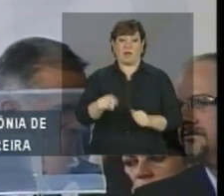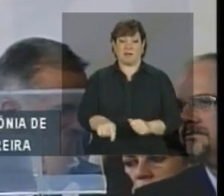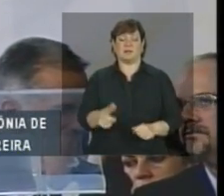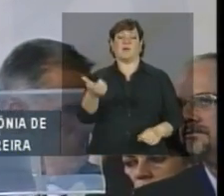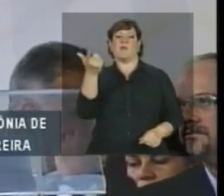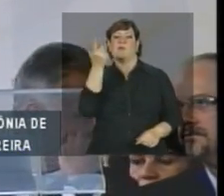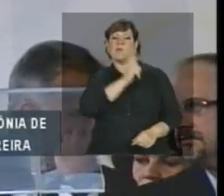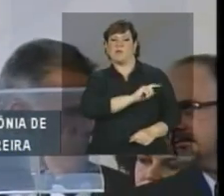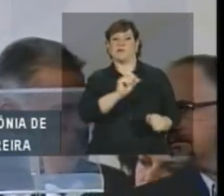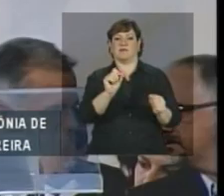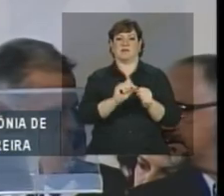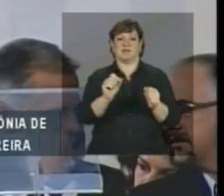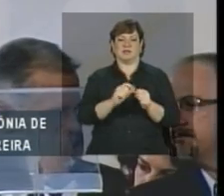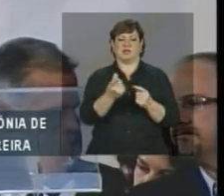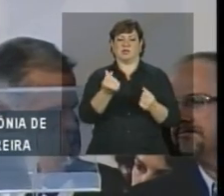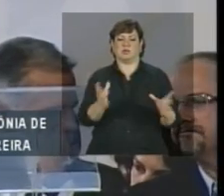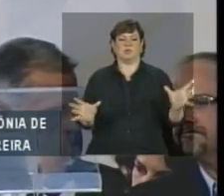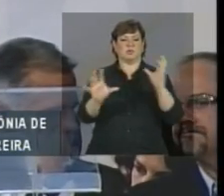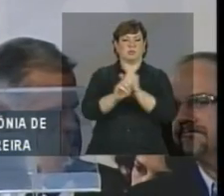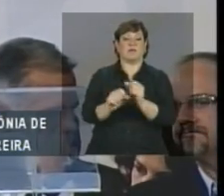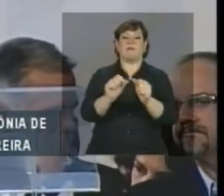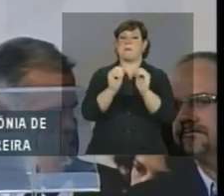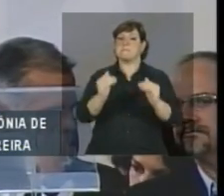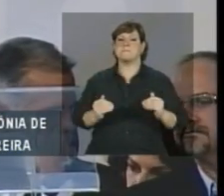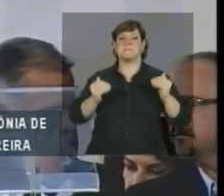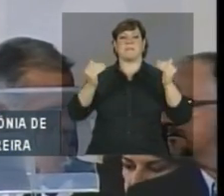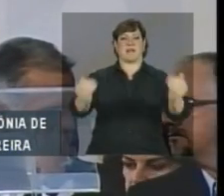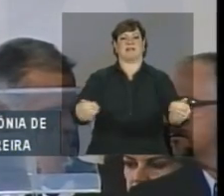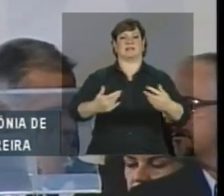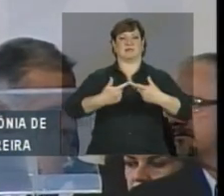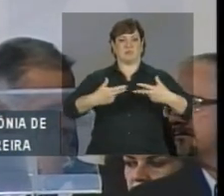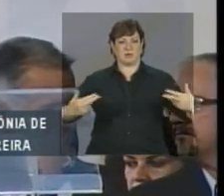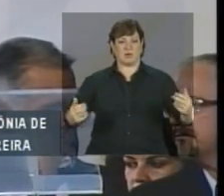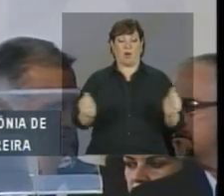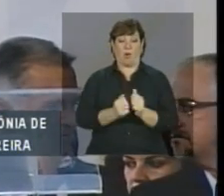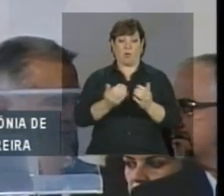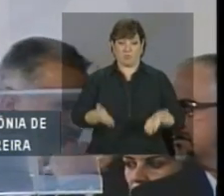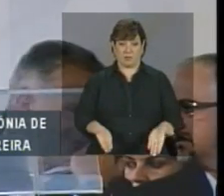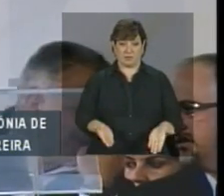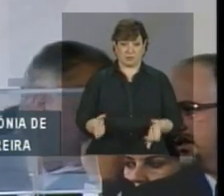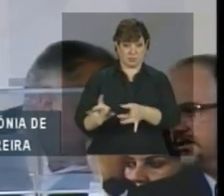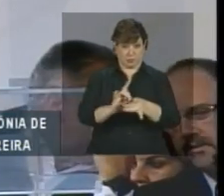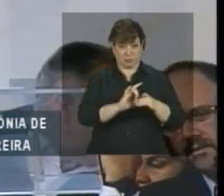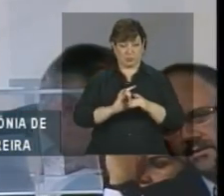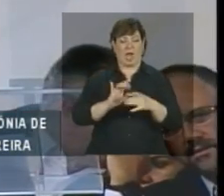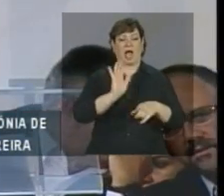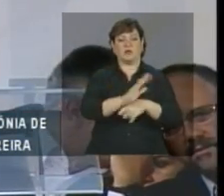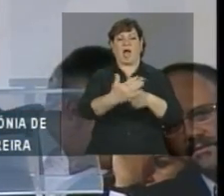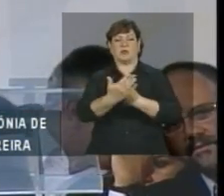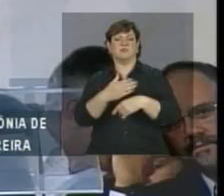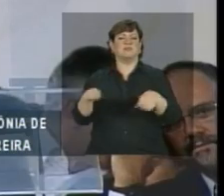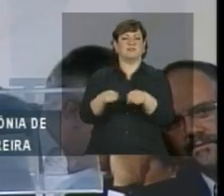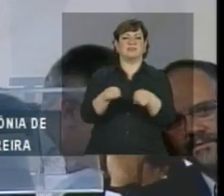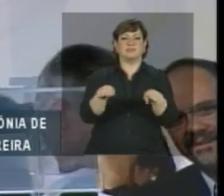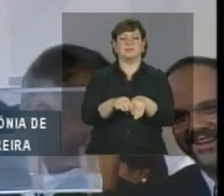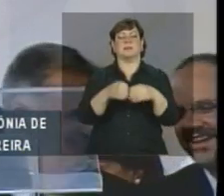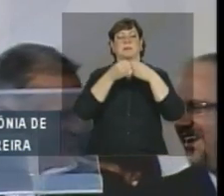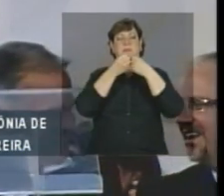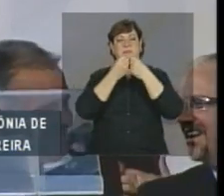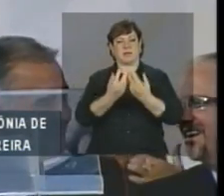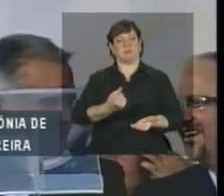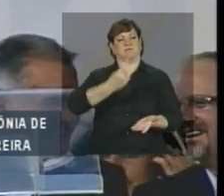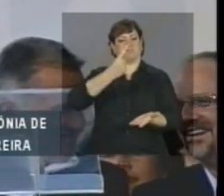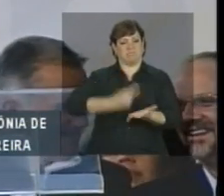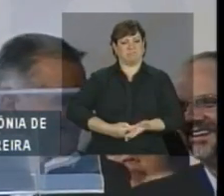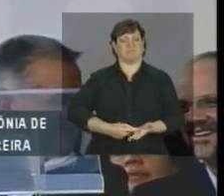recursos, com ela você consegue fazer mais, com ela cada um ajuda o outro a cumprir um papel que é tão